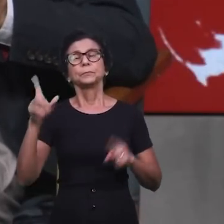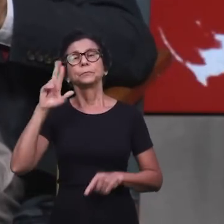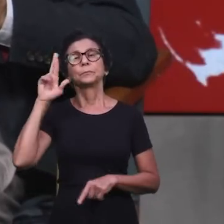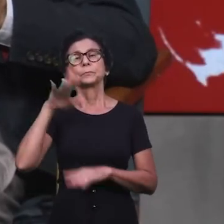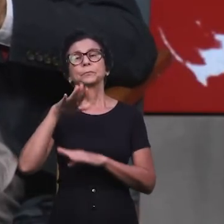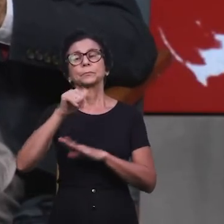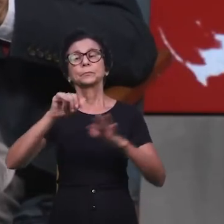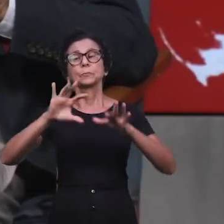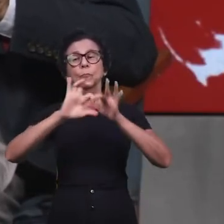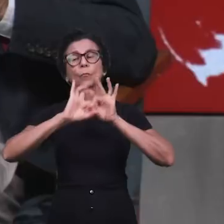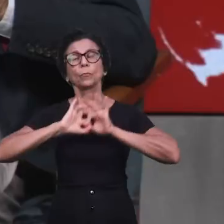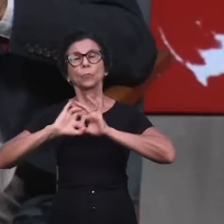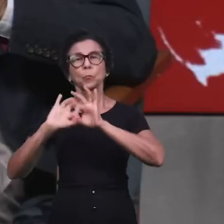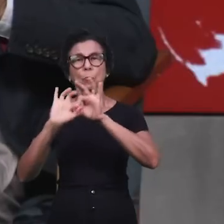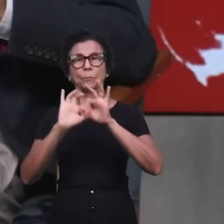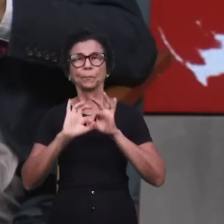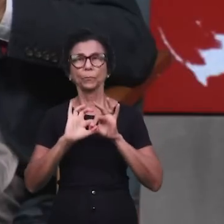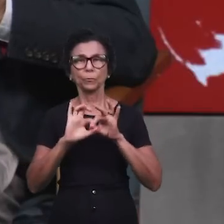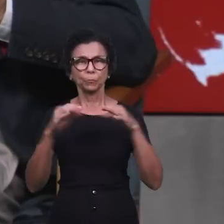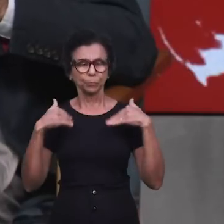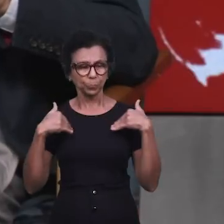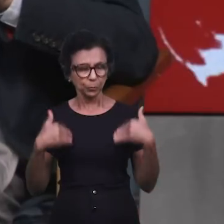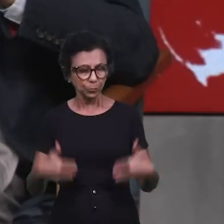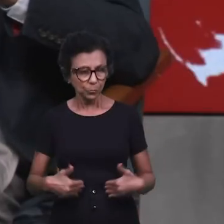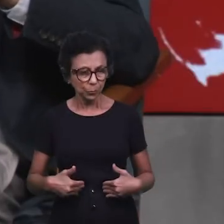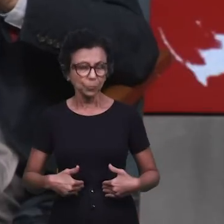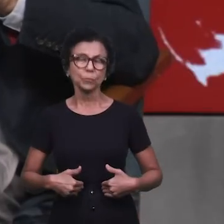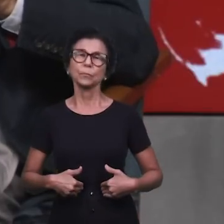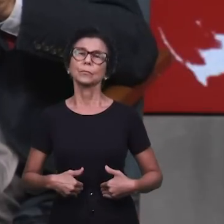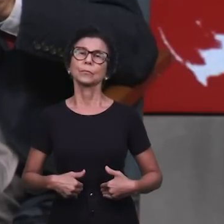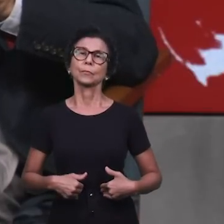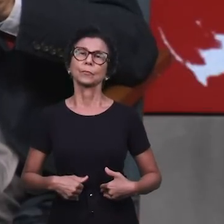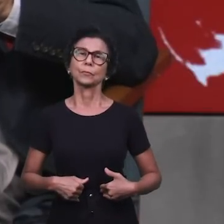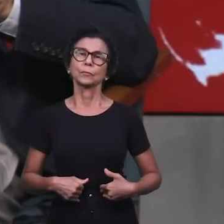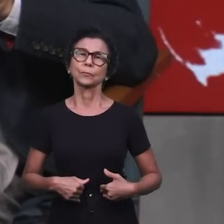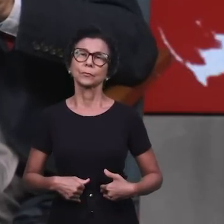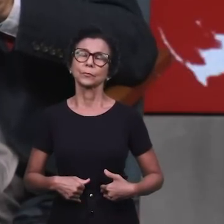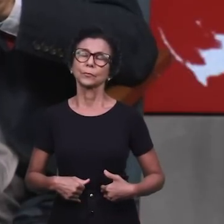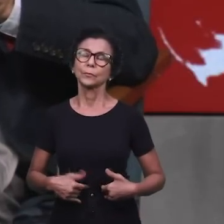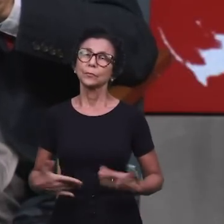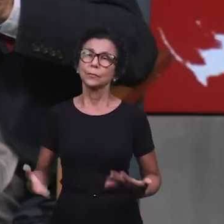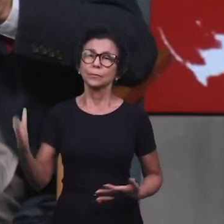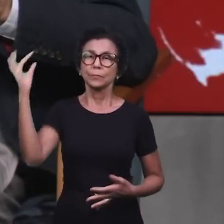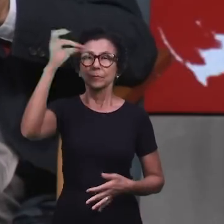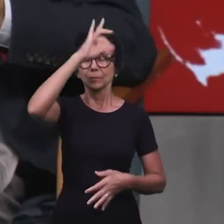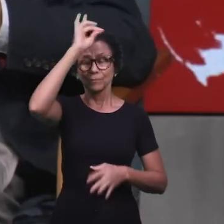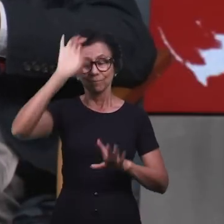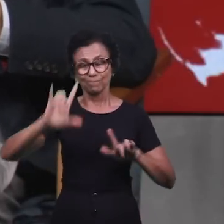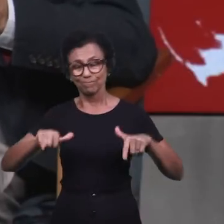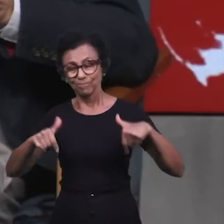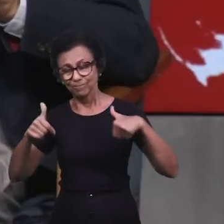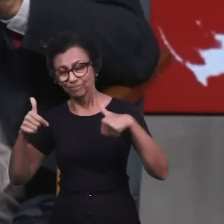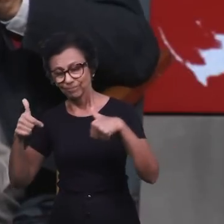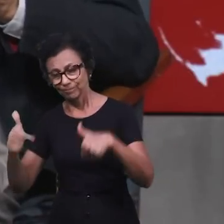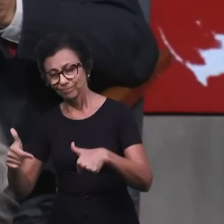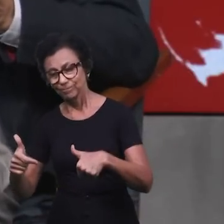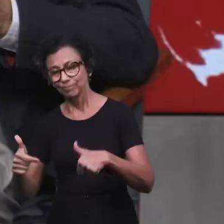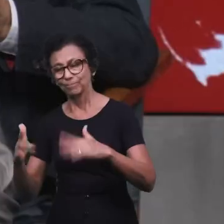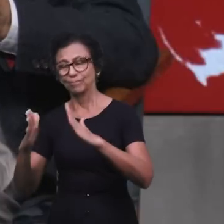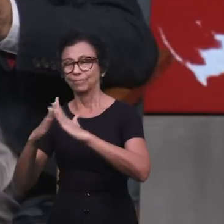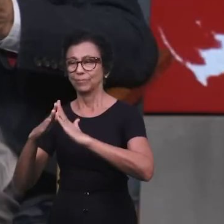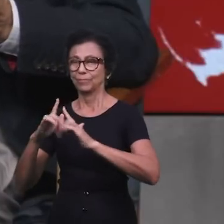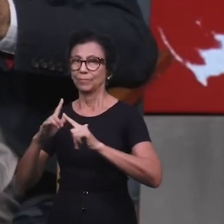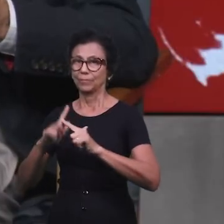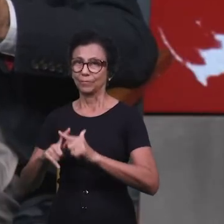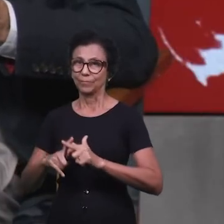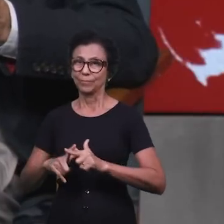comunhão, viver no corpo e deixar o Espírito Santo operar nesse corpo, porque é esse corpo